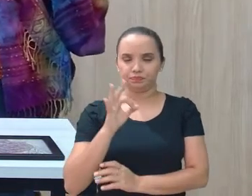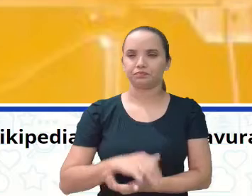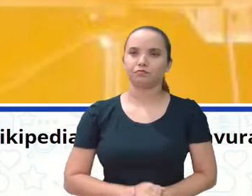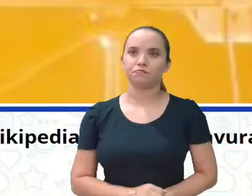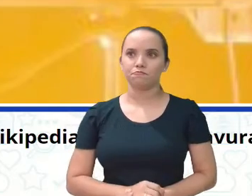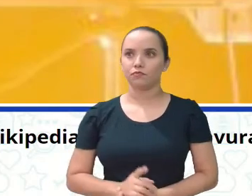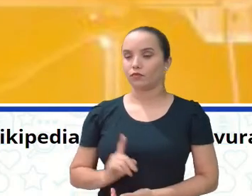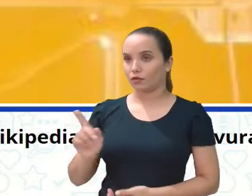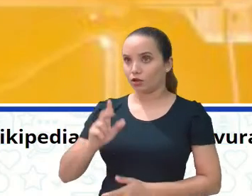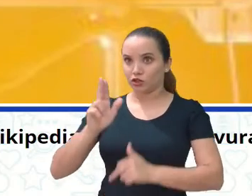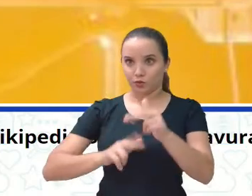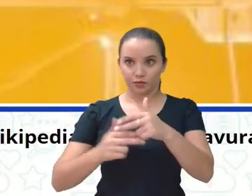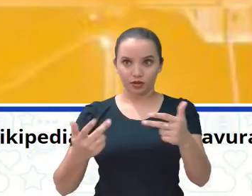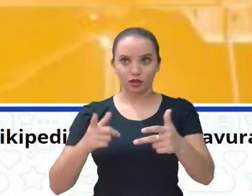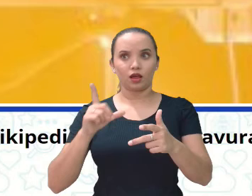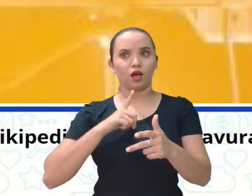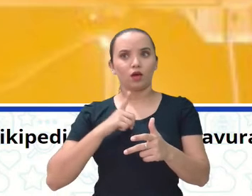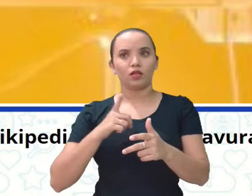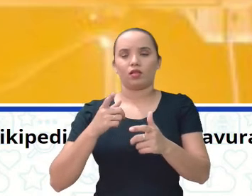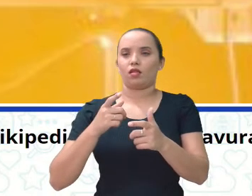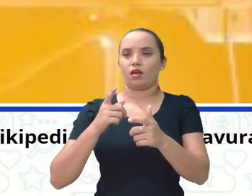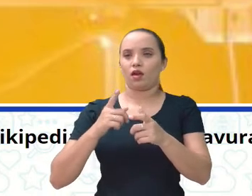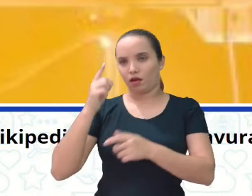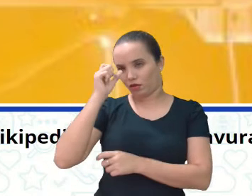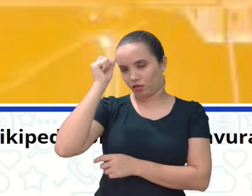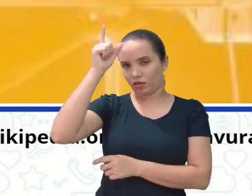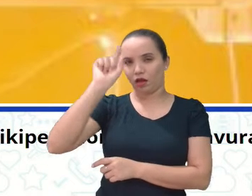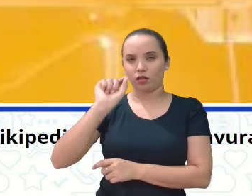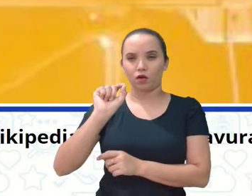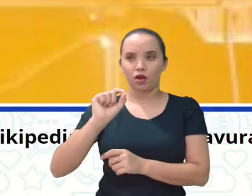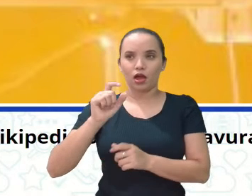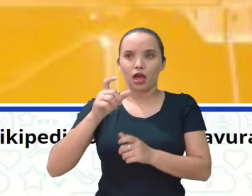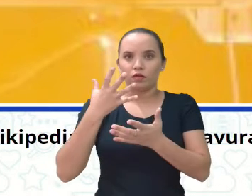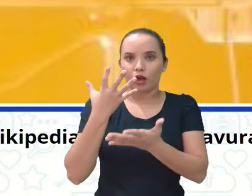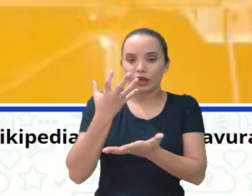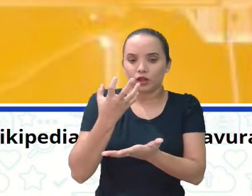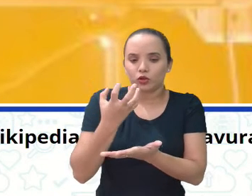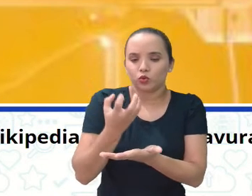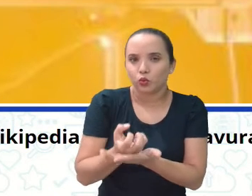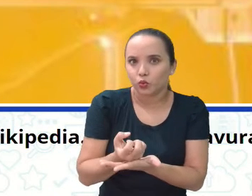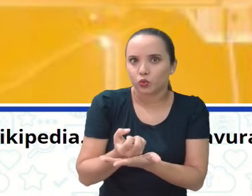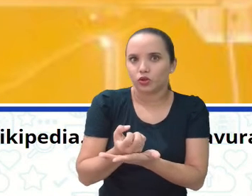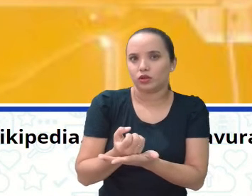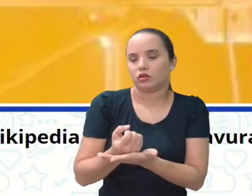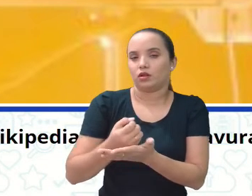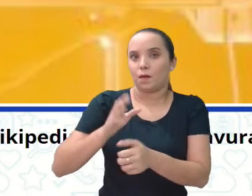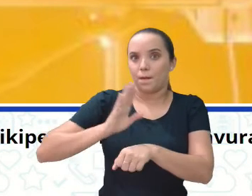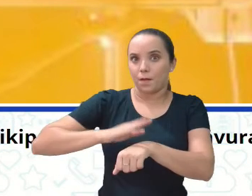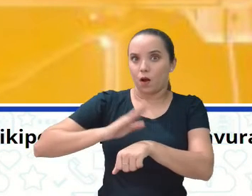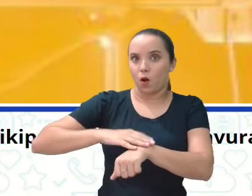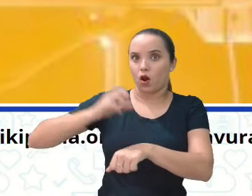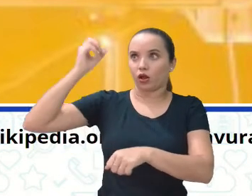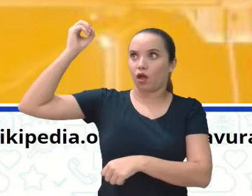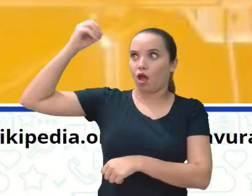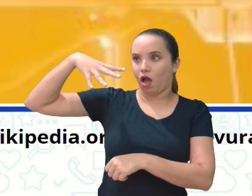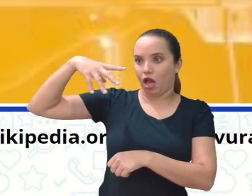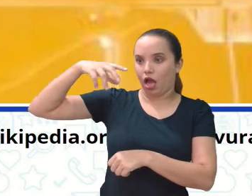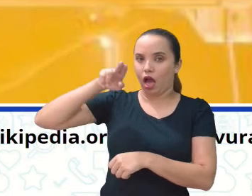Esse material ele tem como princípio endurecer quando é exposto a uma fonte de luz, né? Um UV.